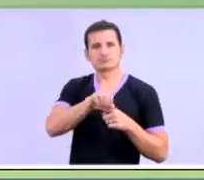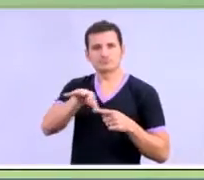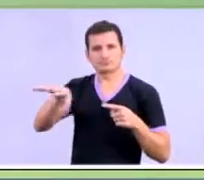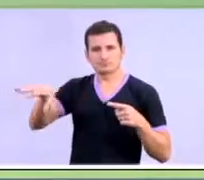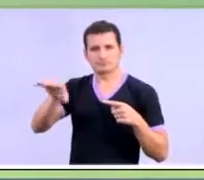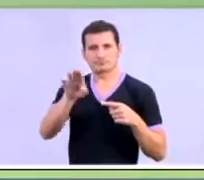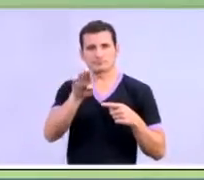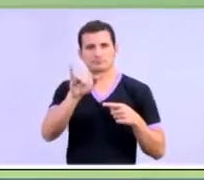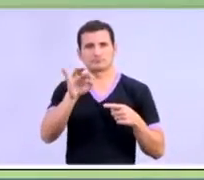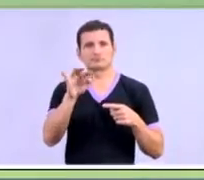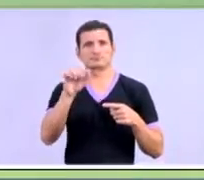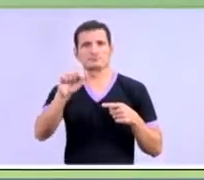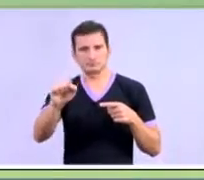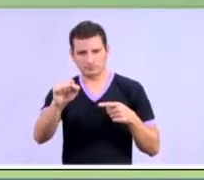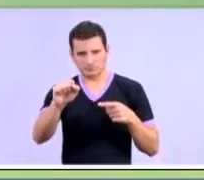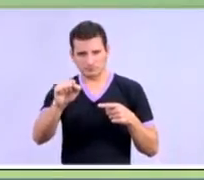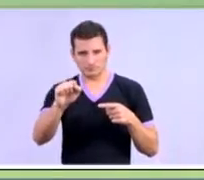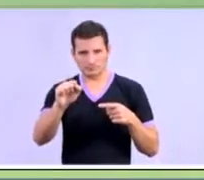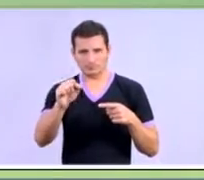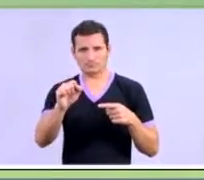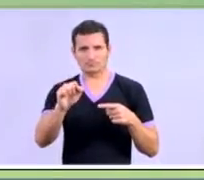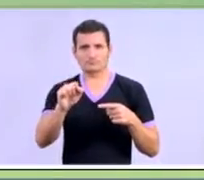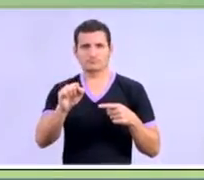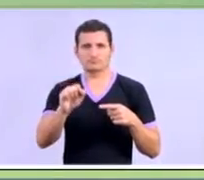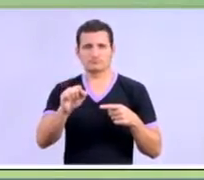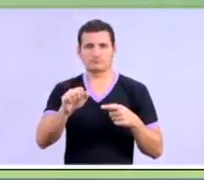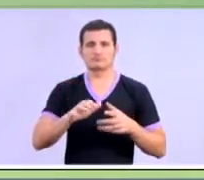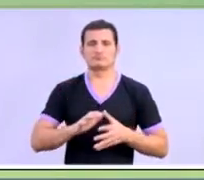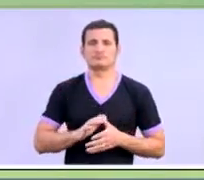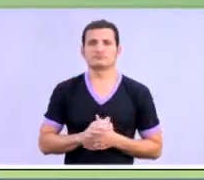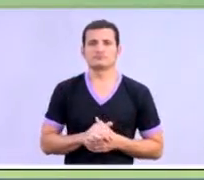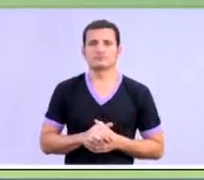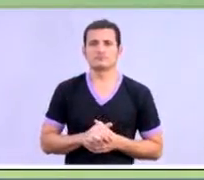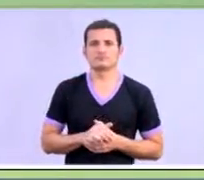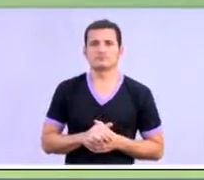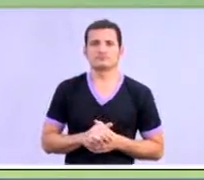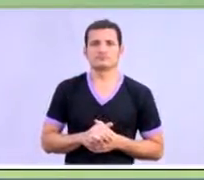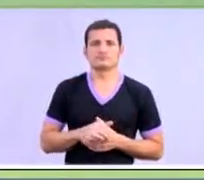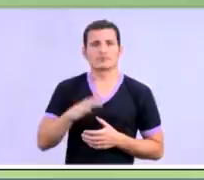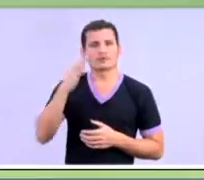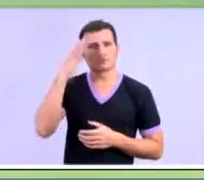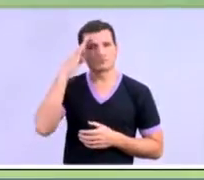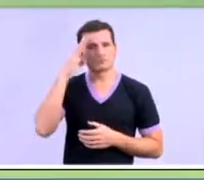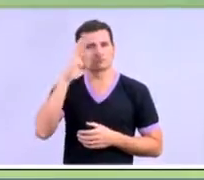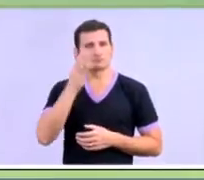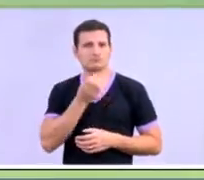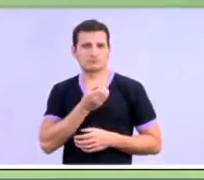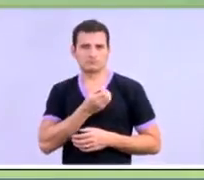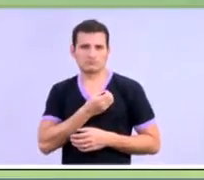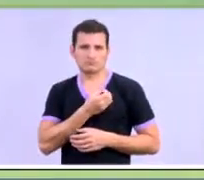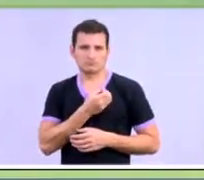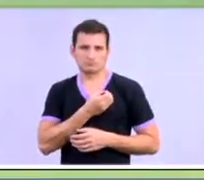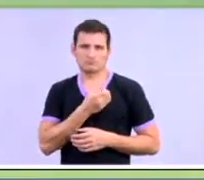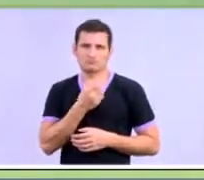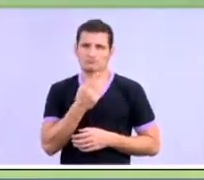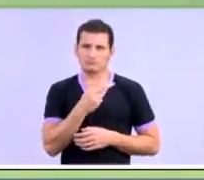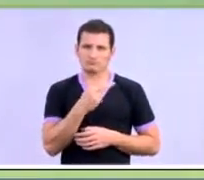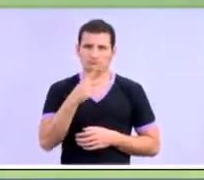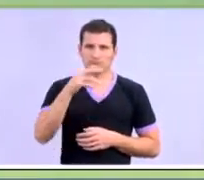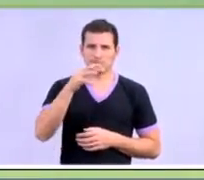e ou a partir de um dispositivo de rede, ok? Quais são os principais protocolos da camada